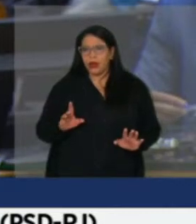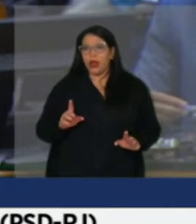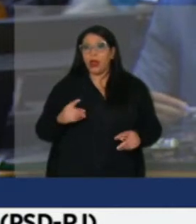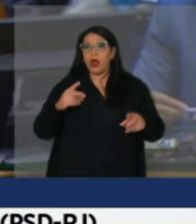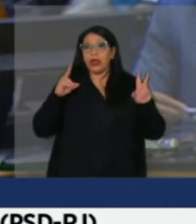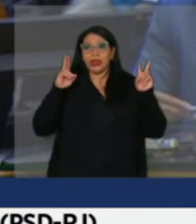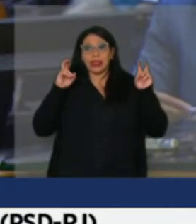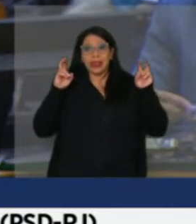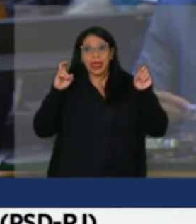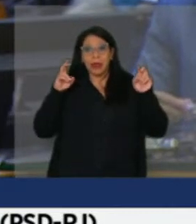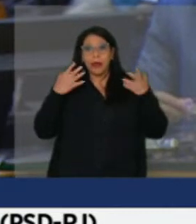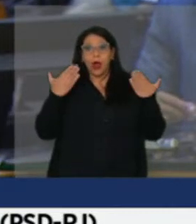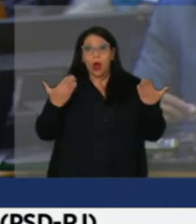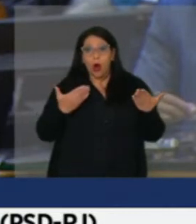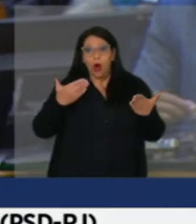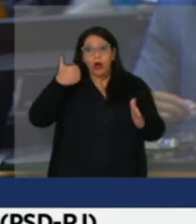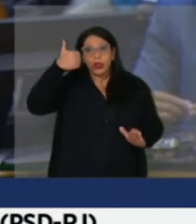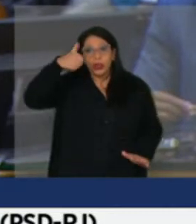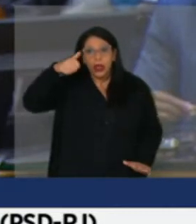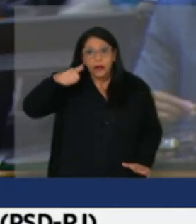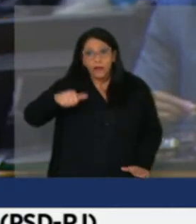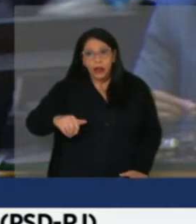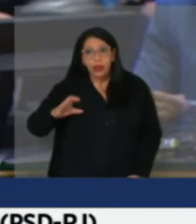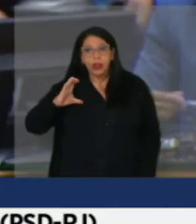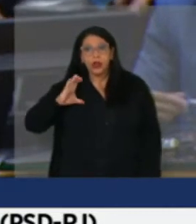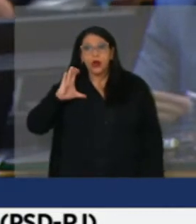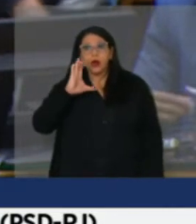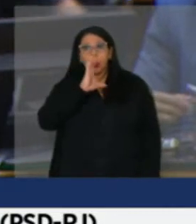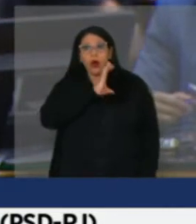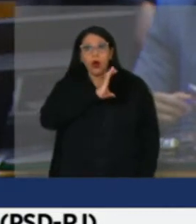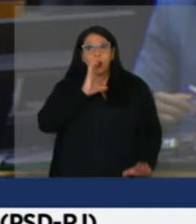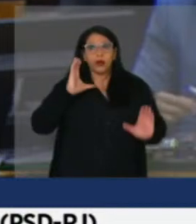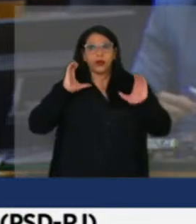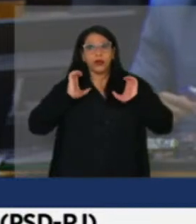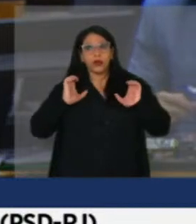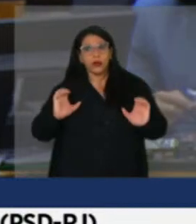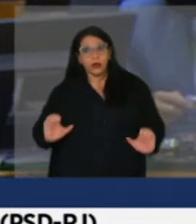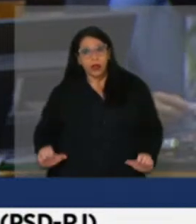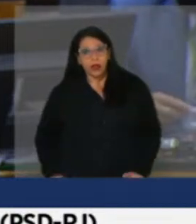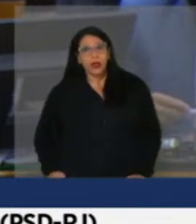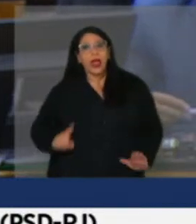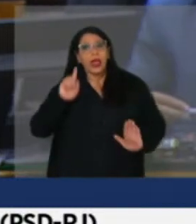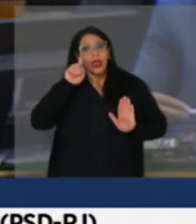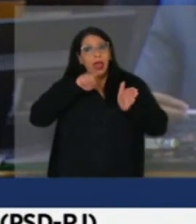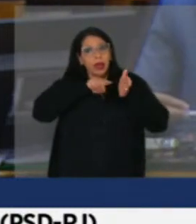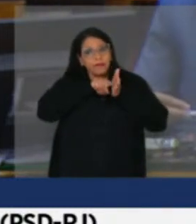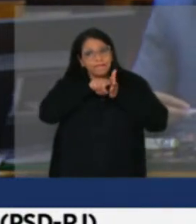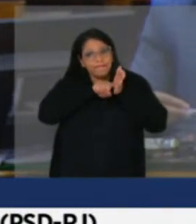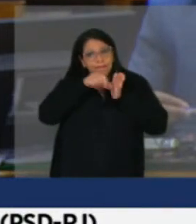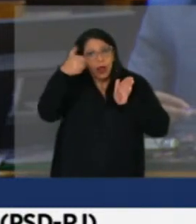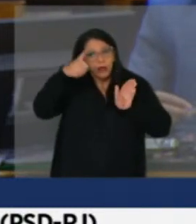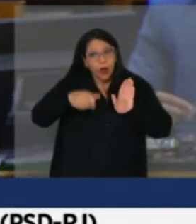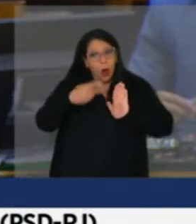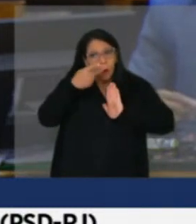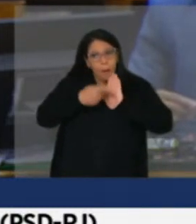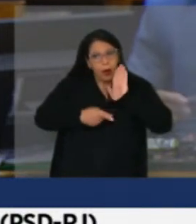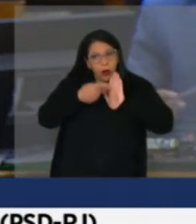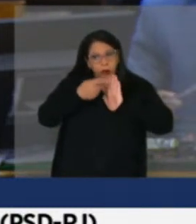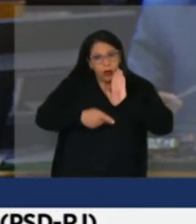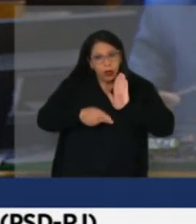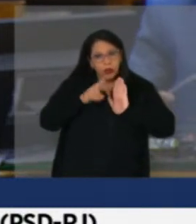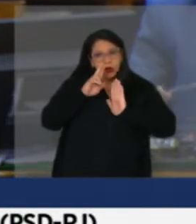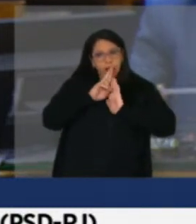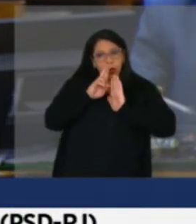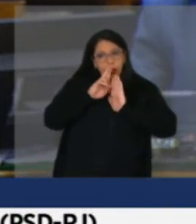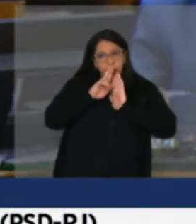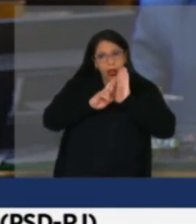tratando o parecer do Conselho de Ética, que é um parecer que venha como projeto de resolução. As regras, o senhor